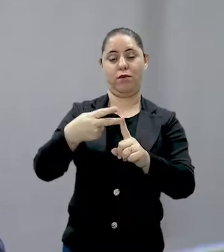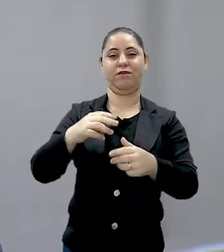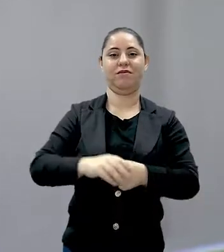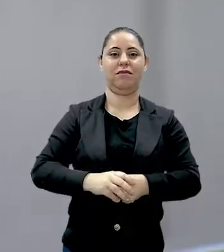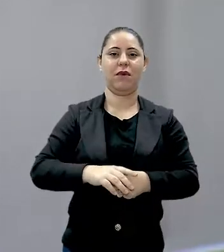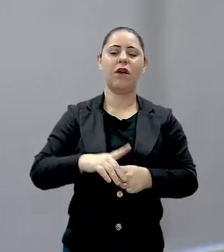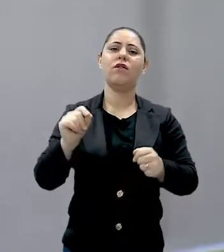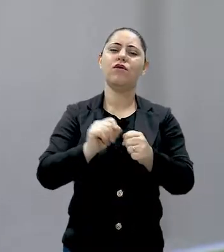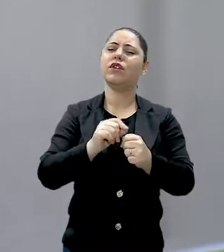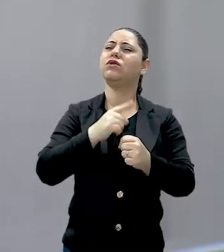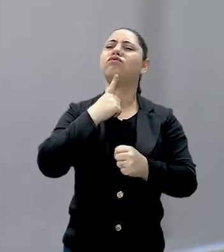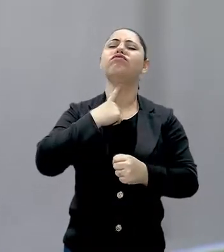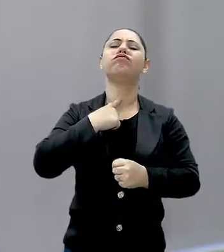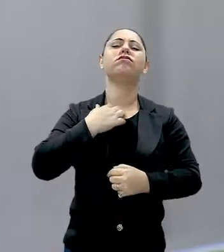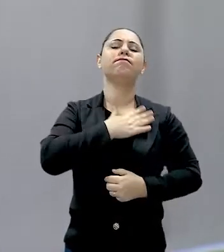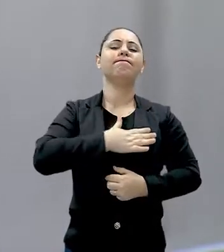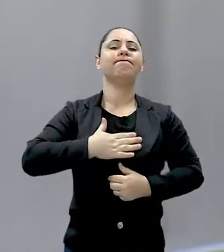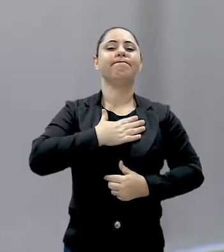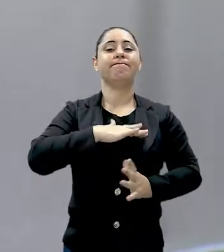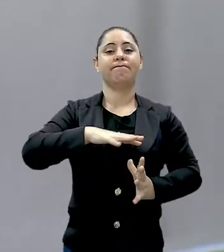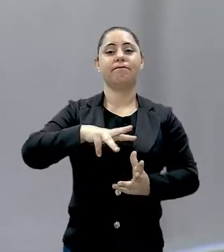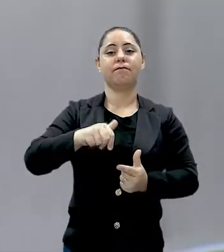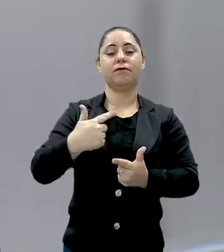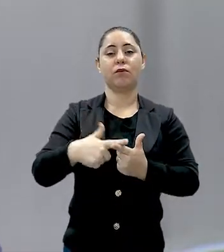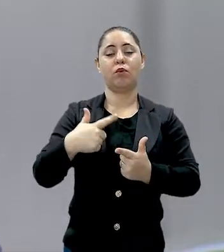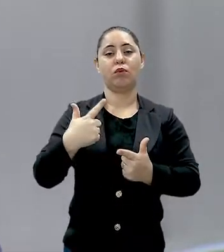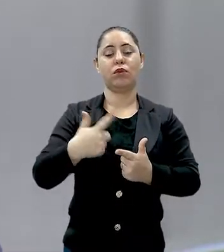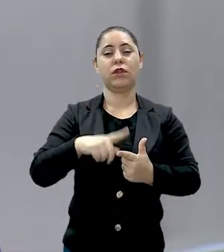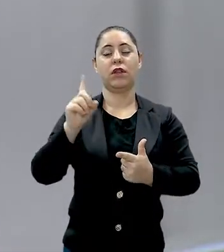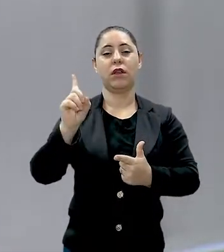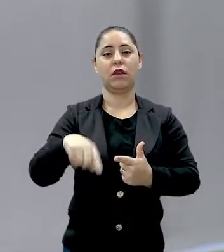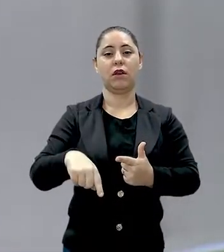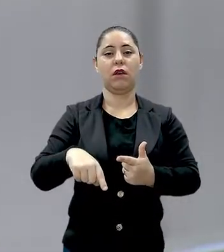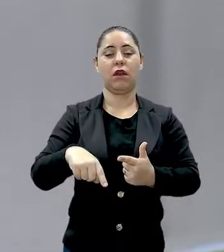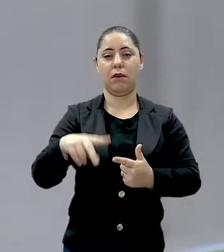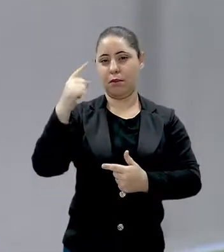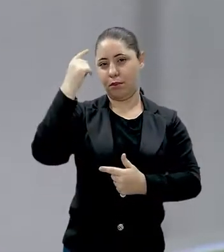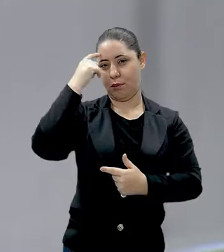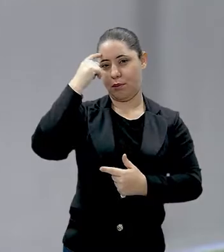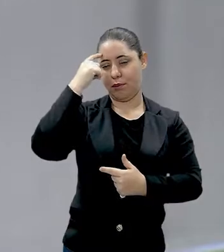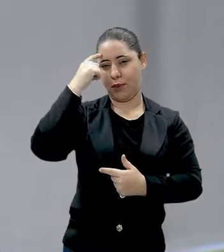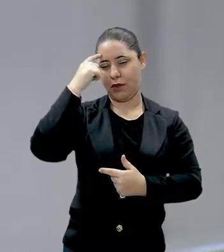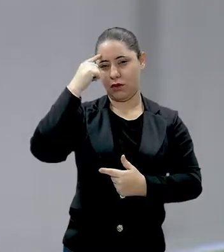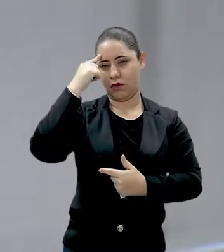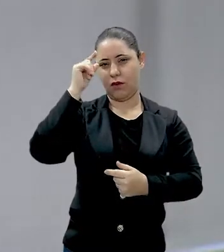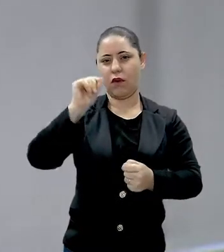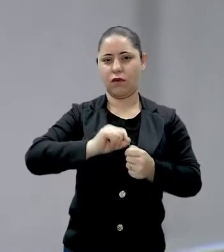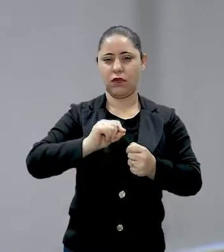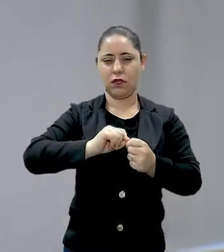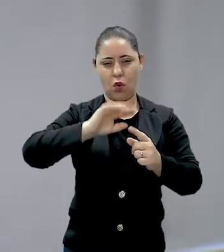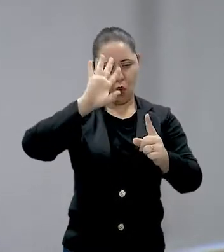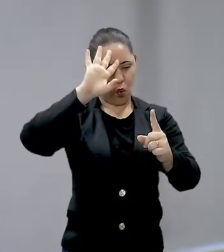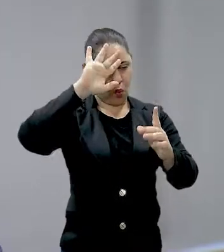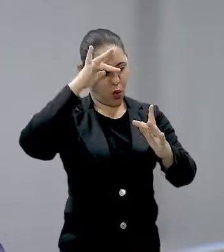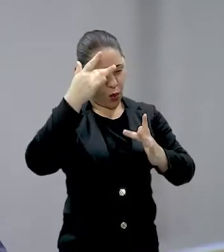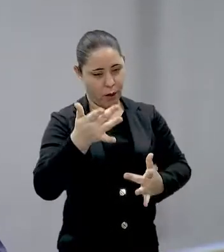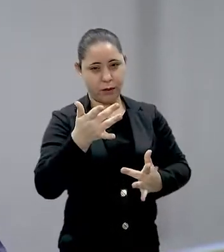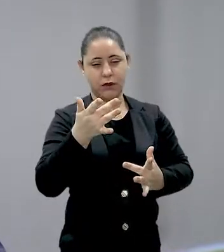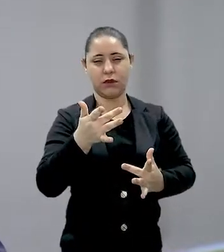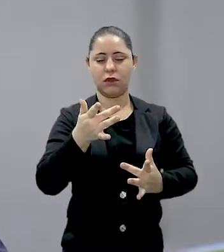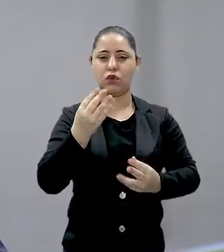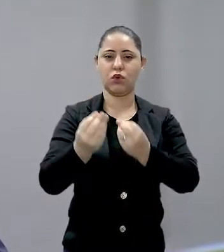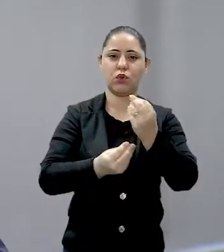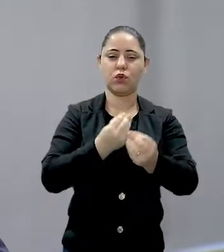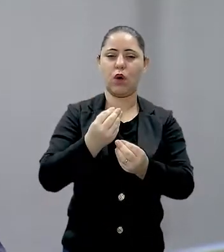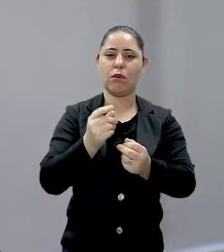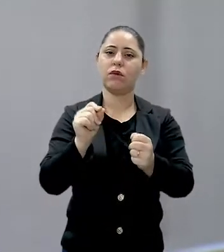dobrado. Mas faço com o maior prazer do mundo, porque quero dessa forma, penso que vou estar homenageando ele,